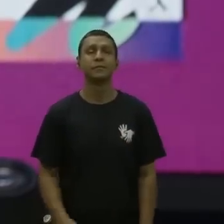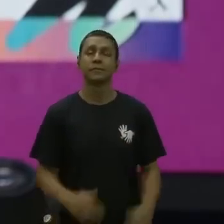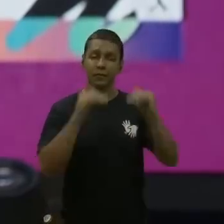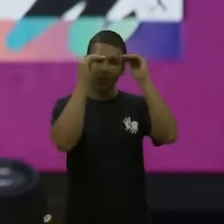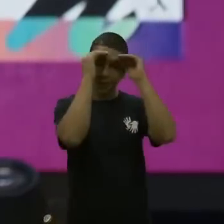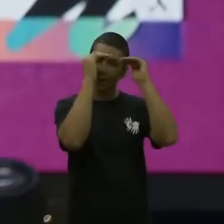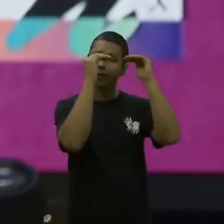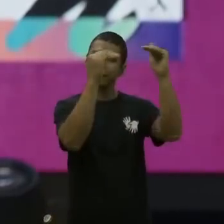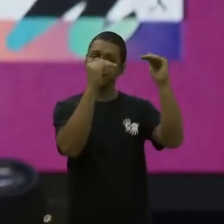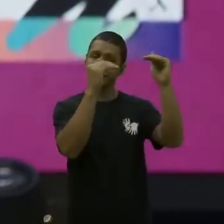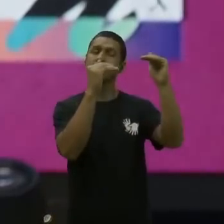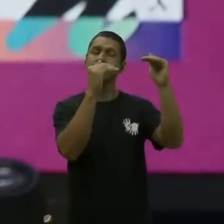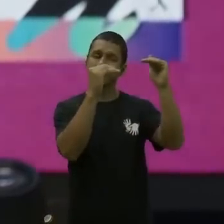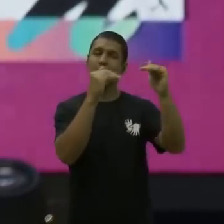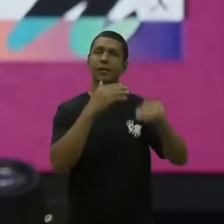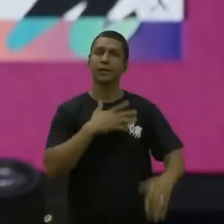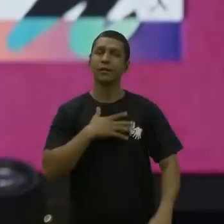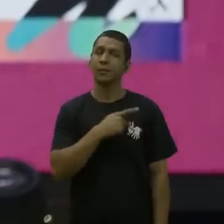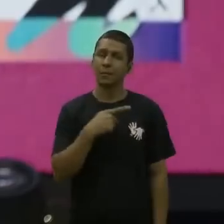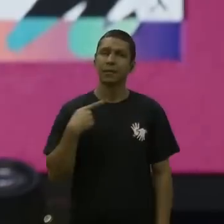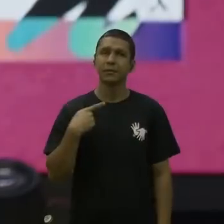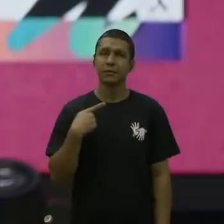Respeita, meu pastor.